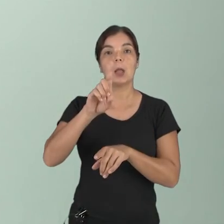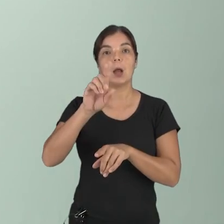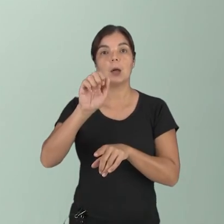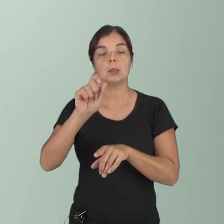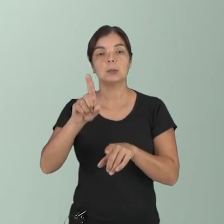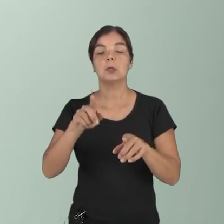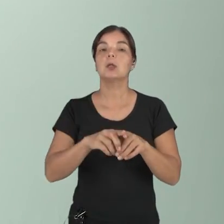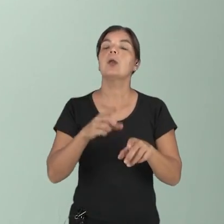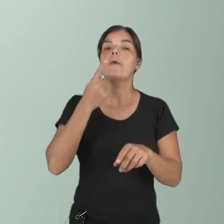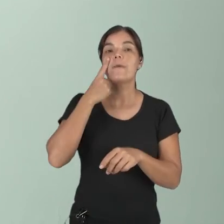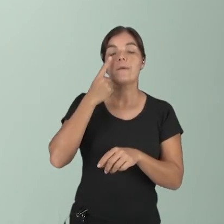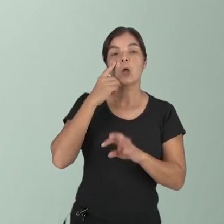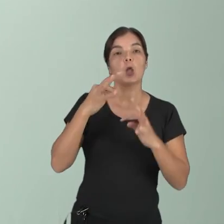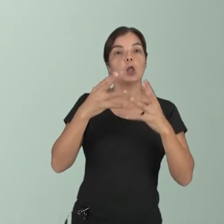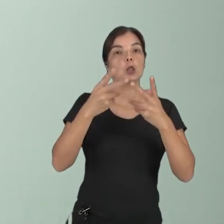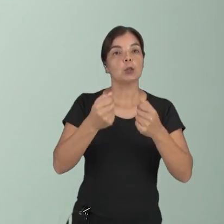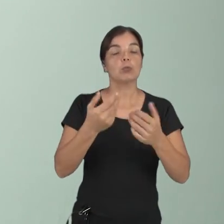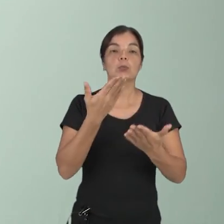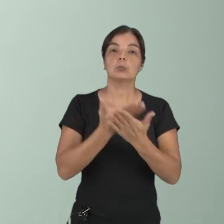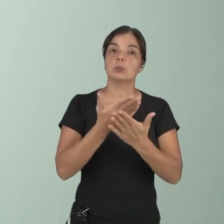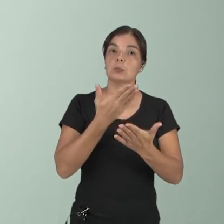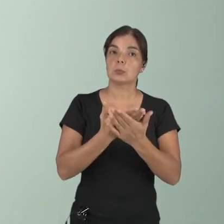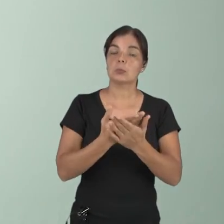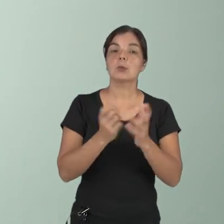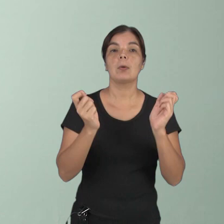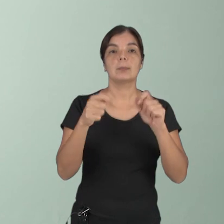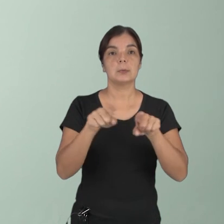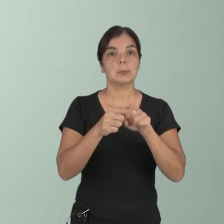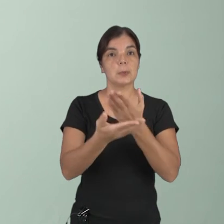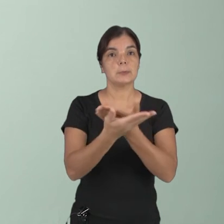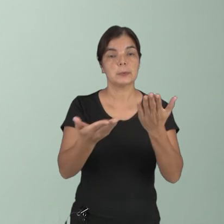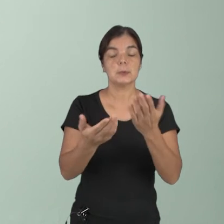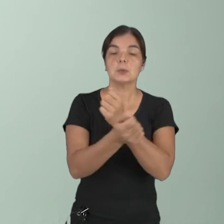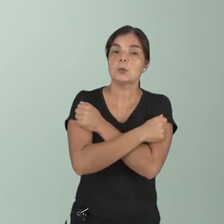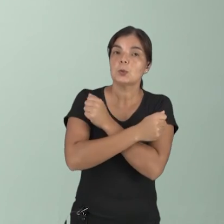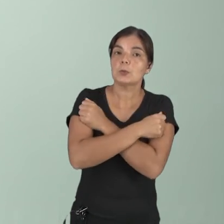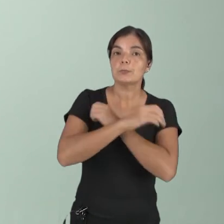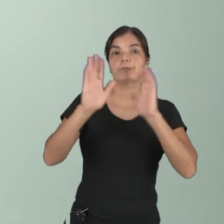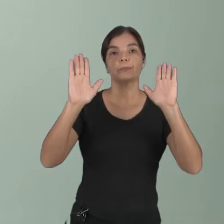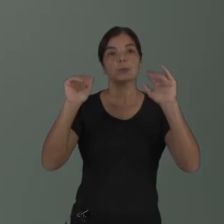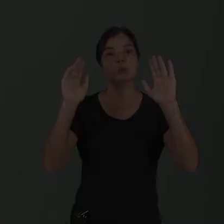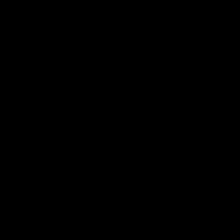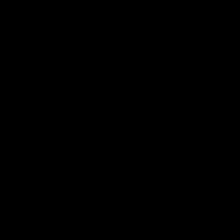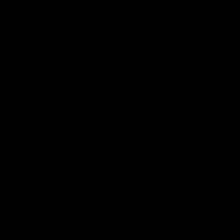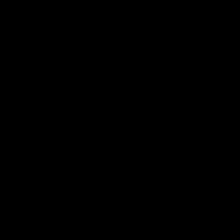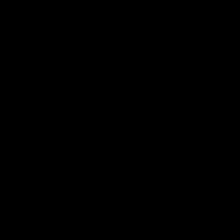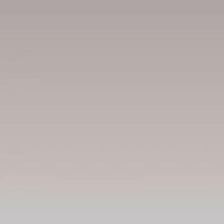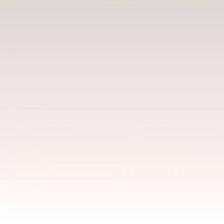YouTube, e procure todas essas aulas que já estão disponíveis para você. Um grande abraço e um tchau.